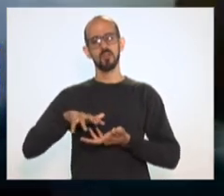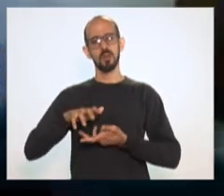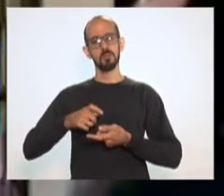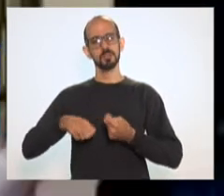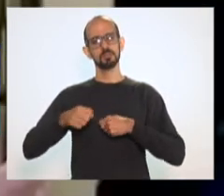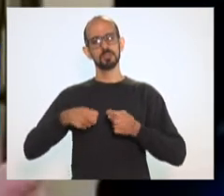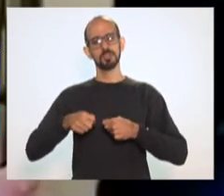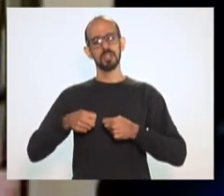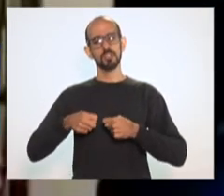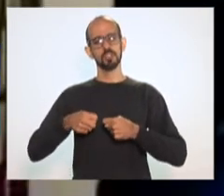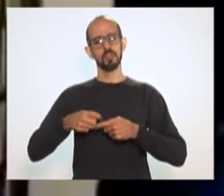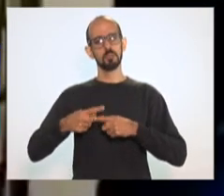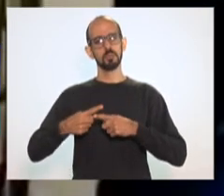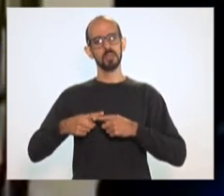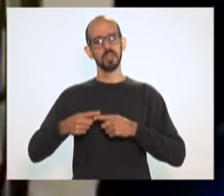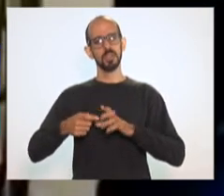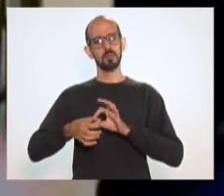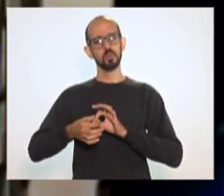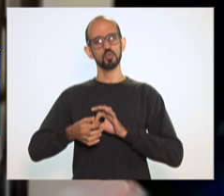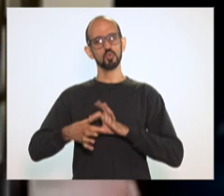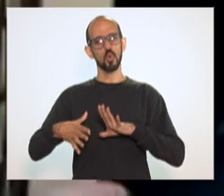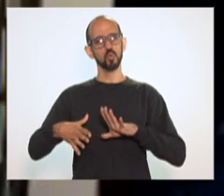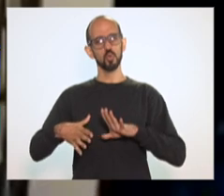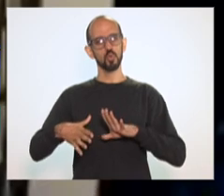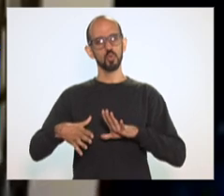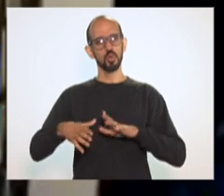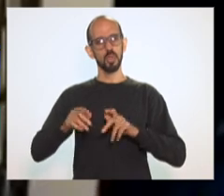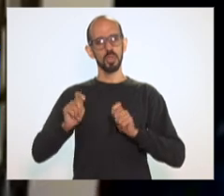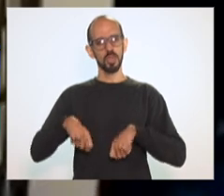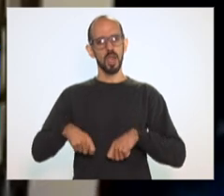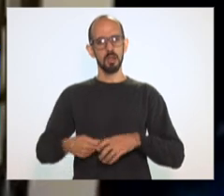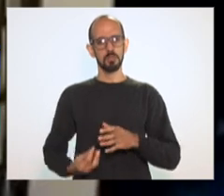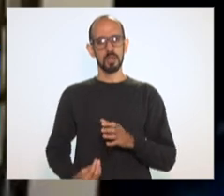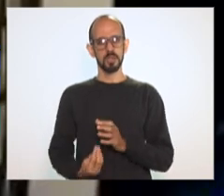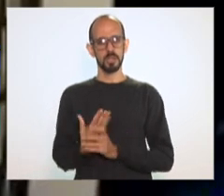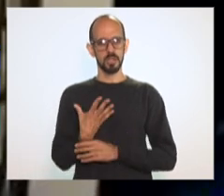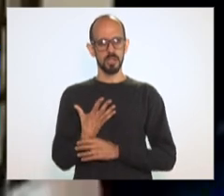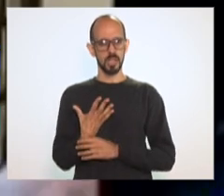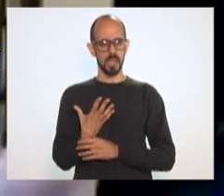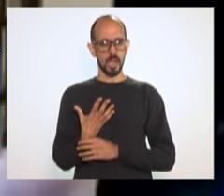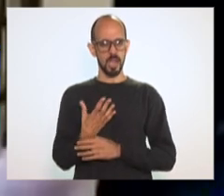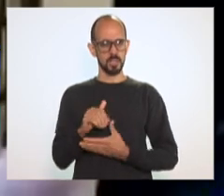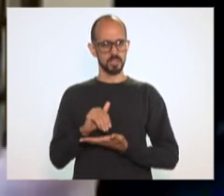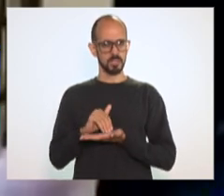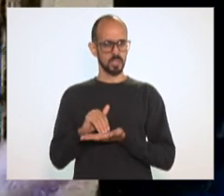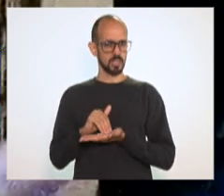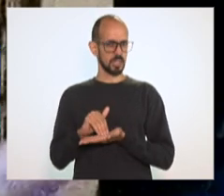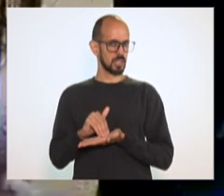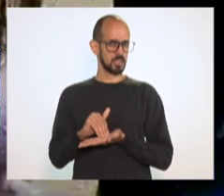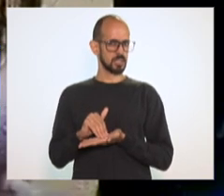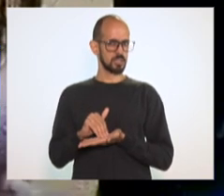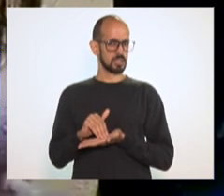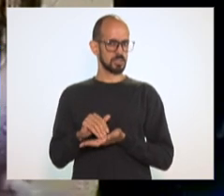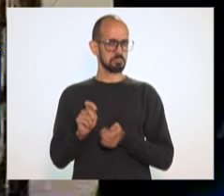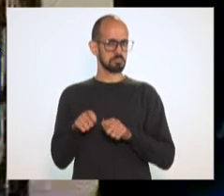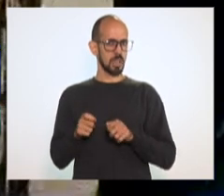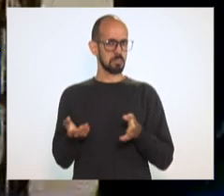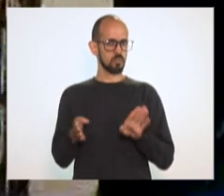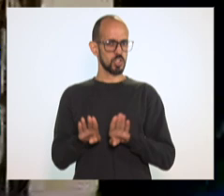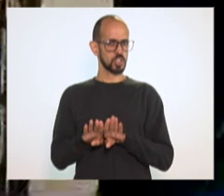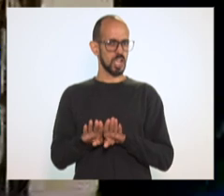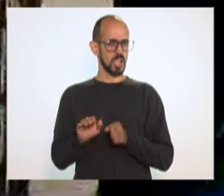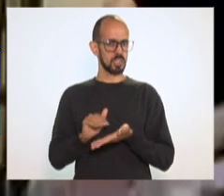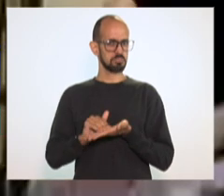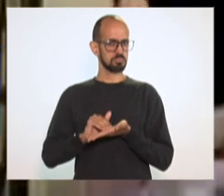frouxo pode-se criar secretarias pode-se fechar secretarias a meu